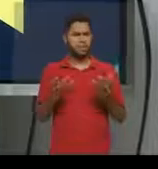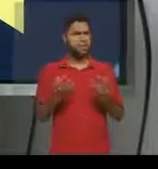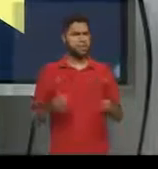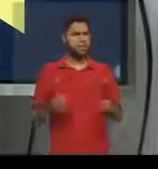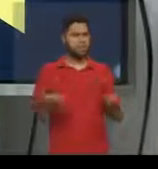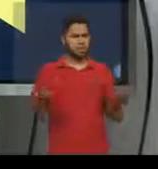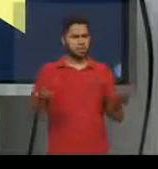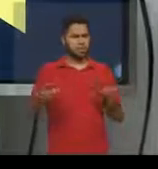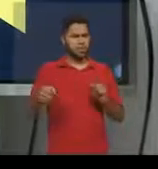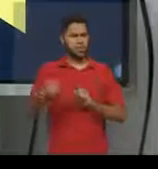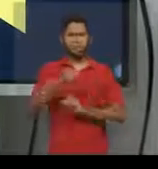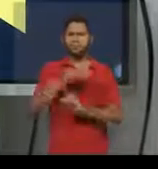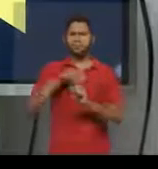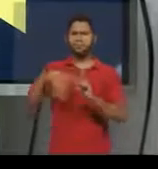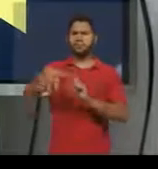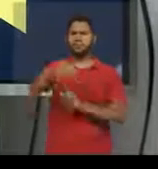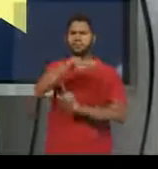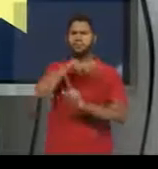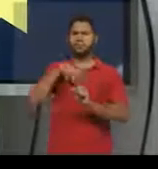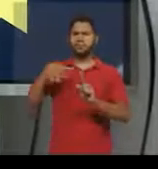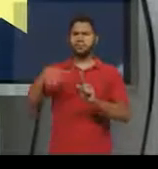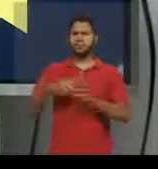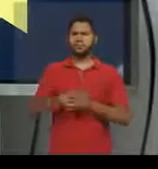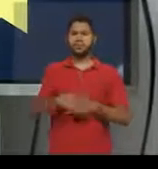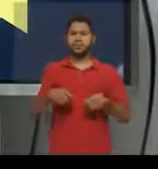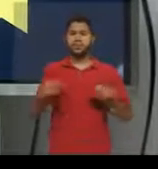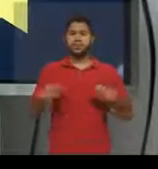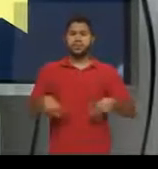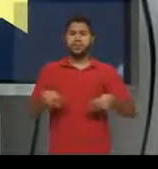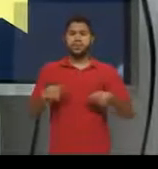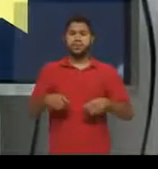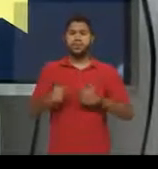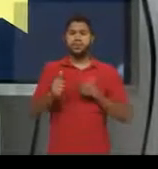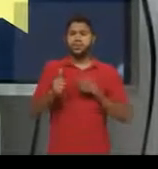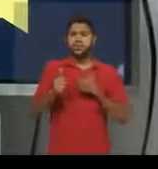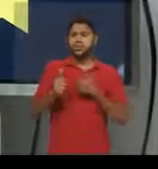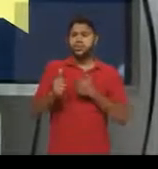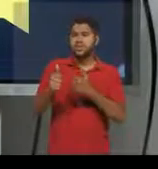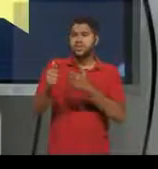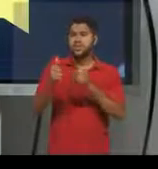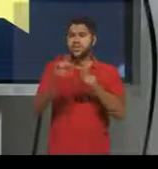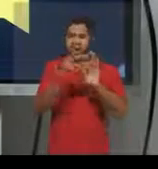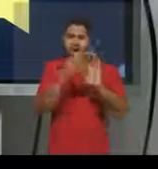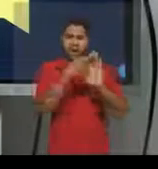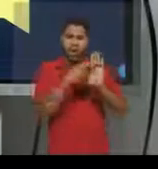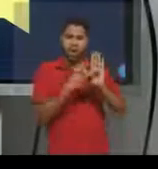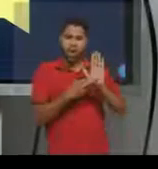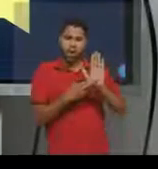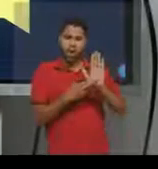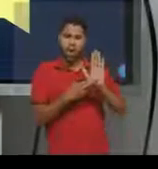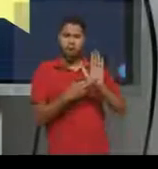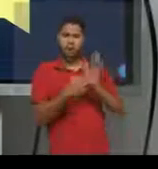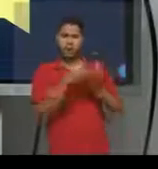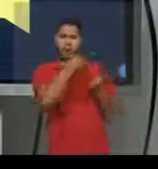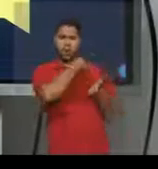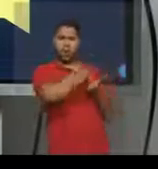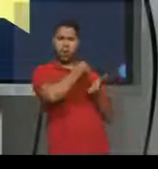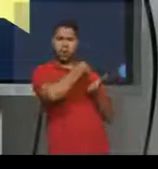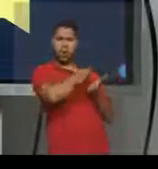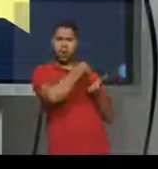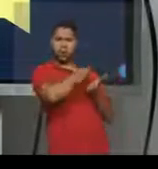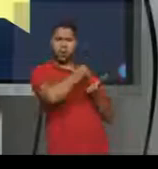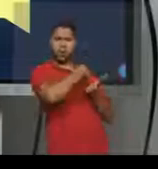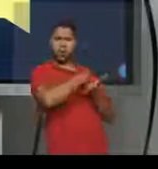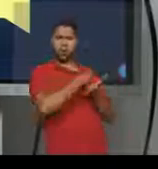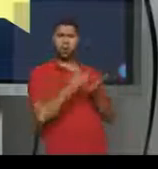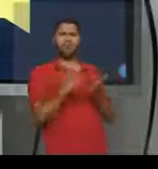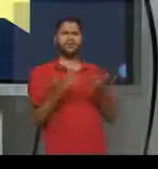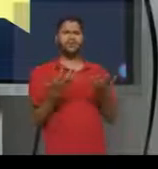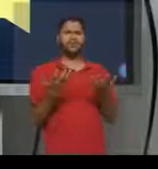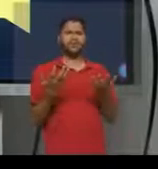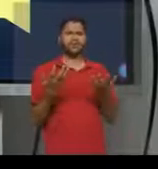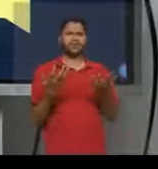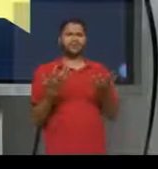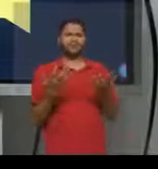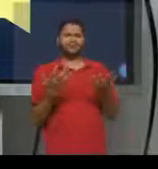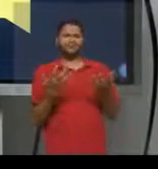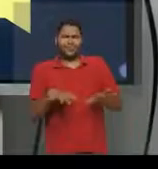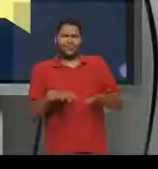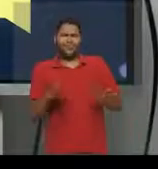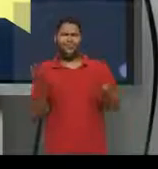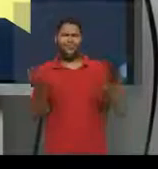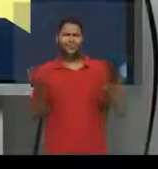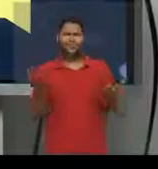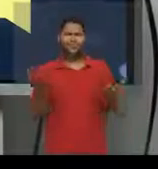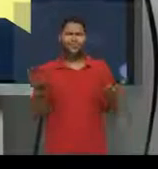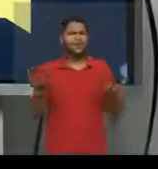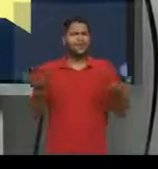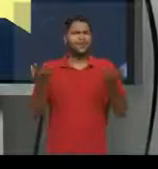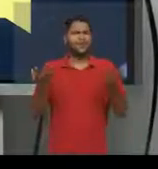em uma sociedade, eu preciso seguir normas que me são impostas. Mas eu não quero ser isso. Eu